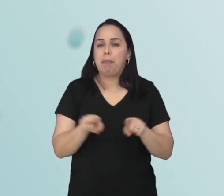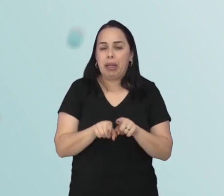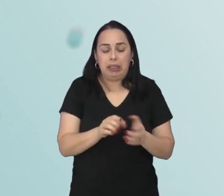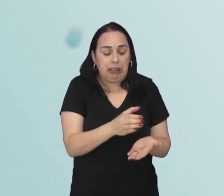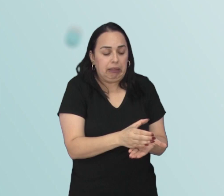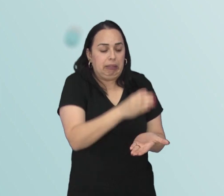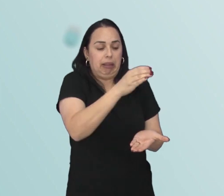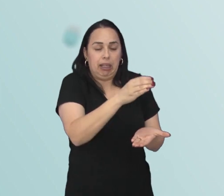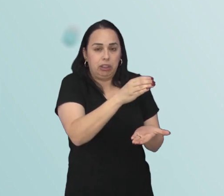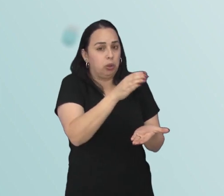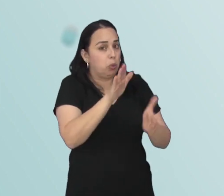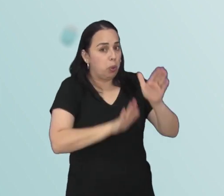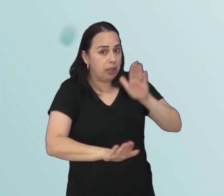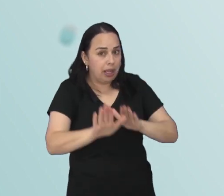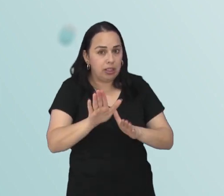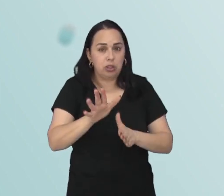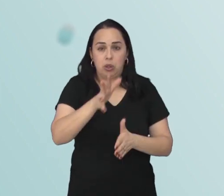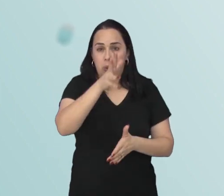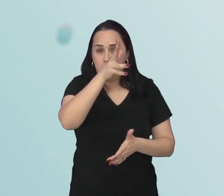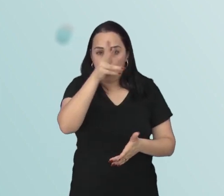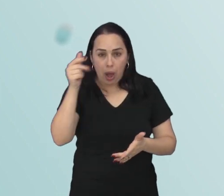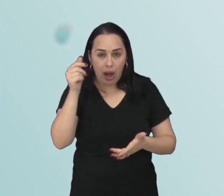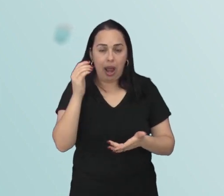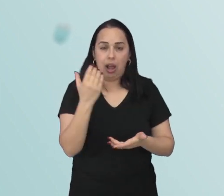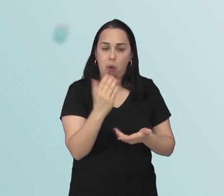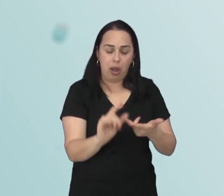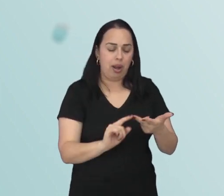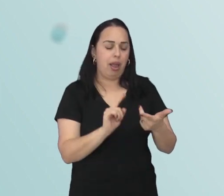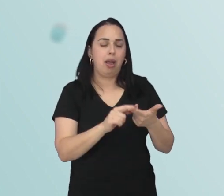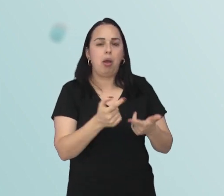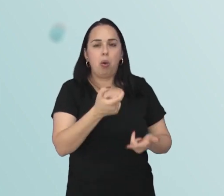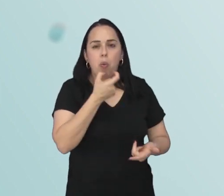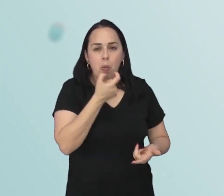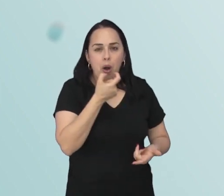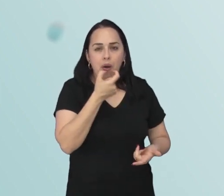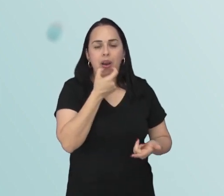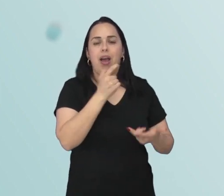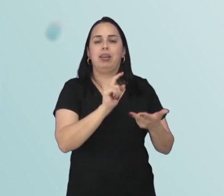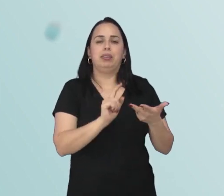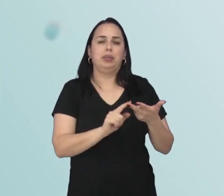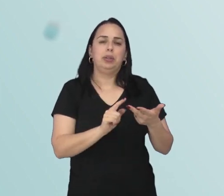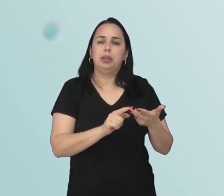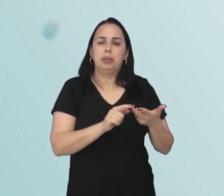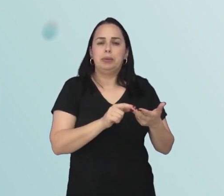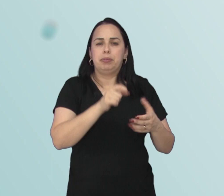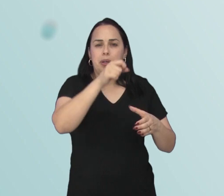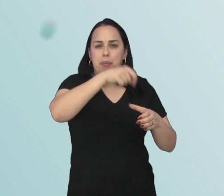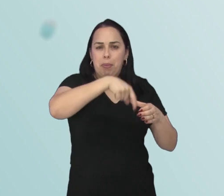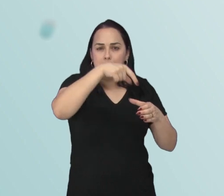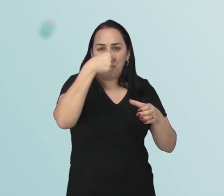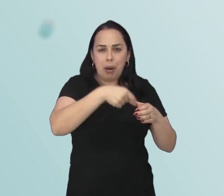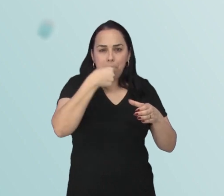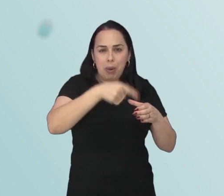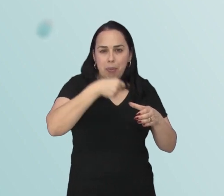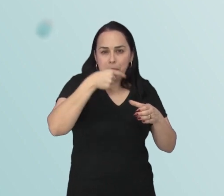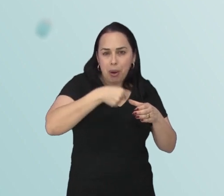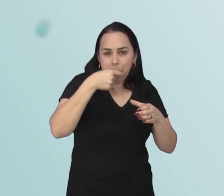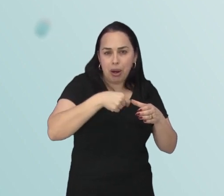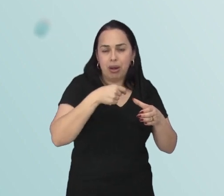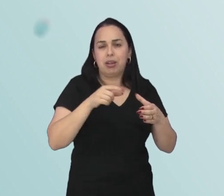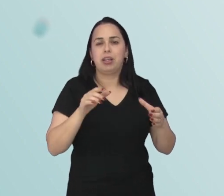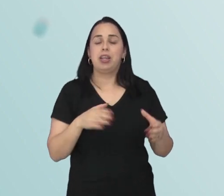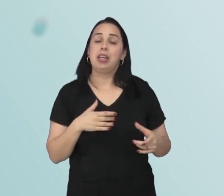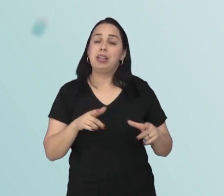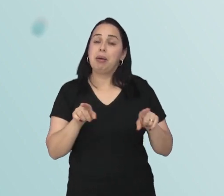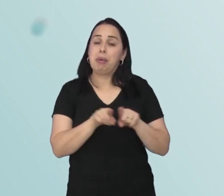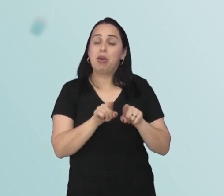longa-vida. Tomar cuidado com refrigerante, com bolacha recheada, com salgadinhos, com pão de forma. E